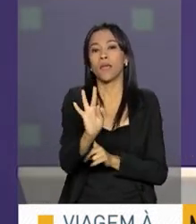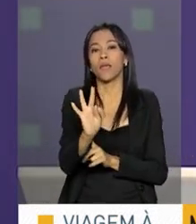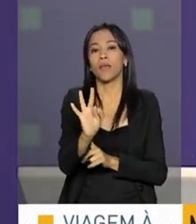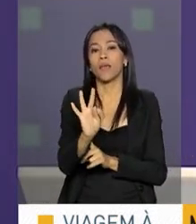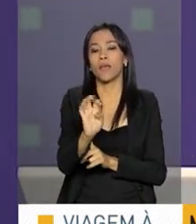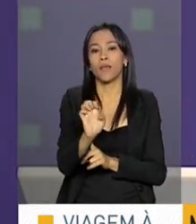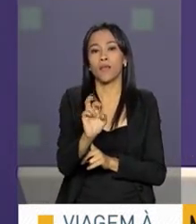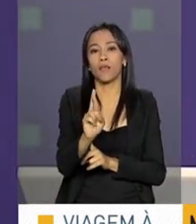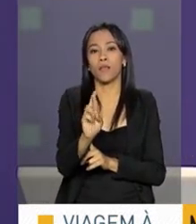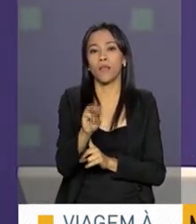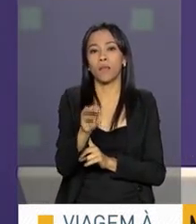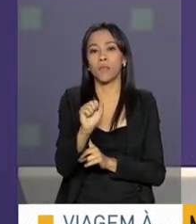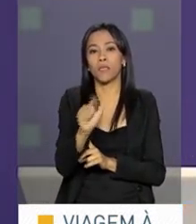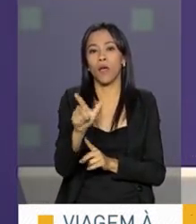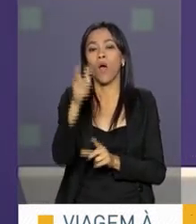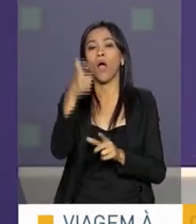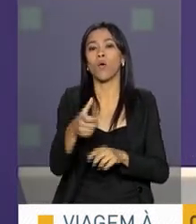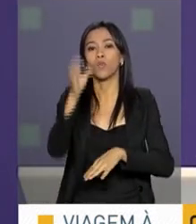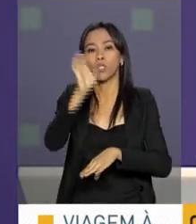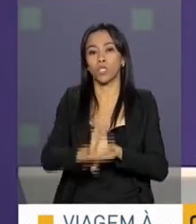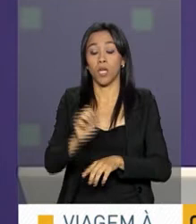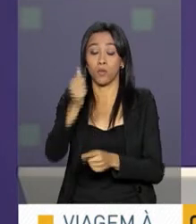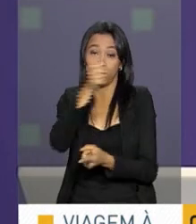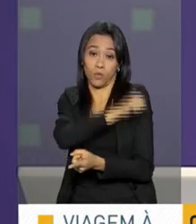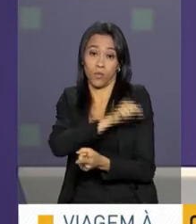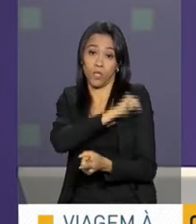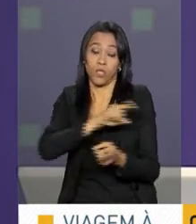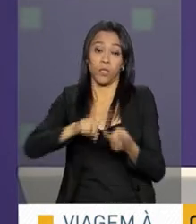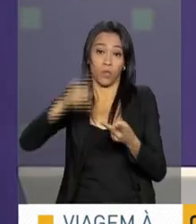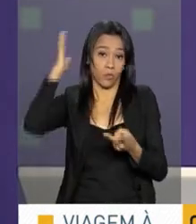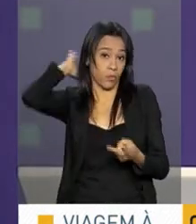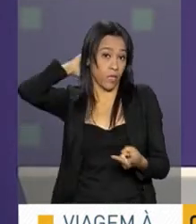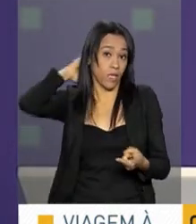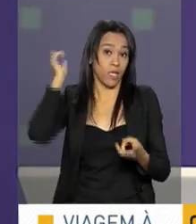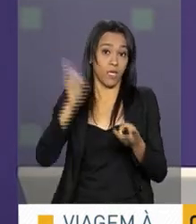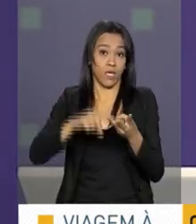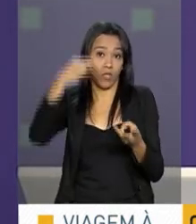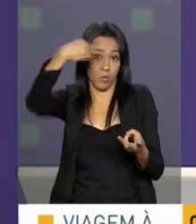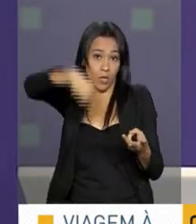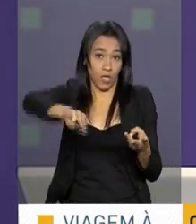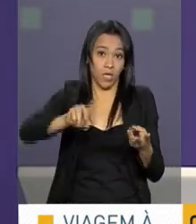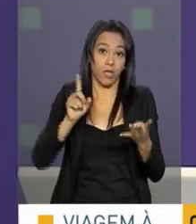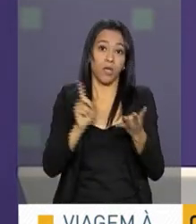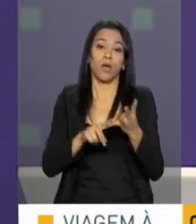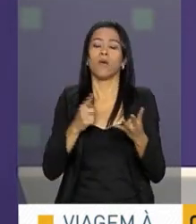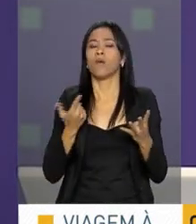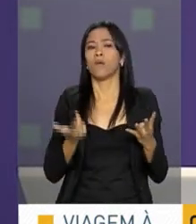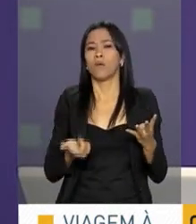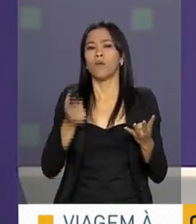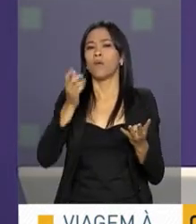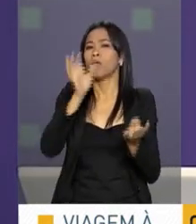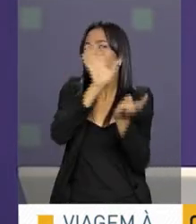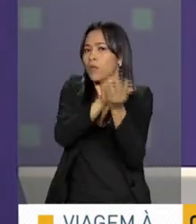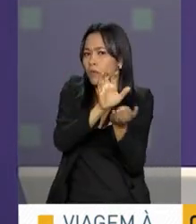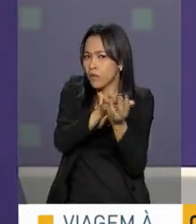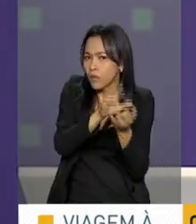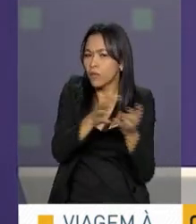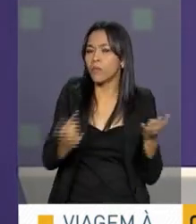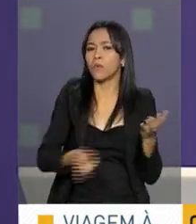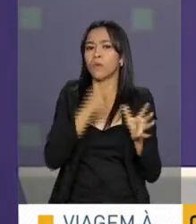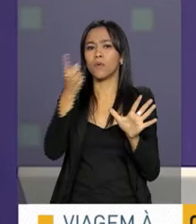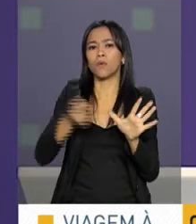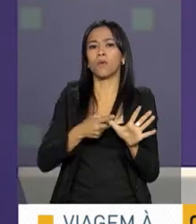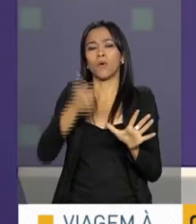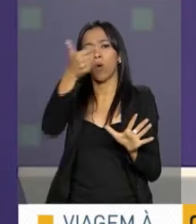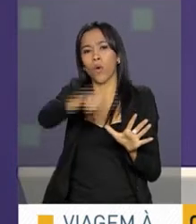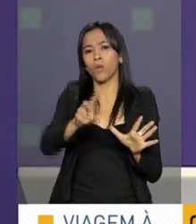Terminais de portos no Rio de Janeiro, em Belém, no porto de Itaqui, no Maranhão, no porto de Suape, em Pernambuco, no porto de